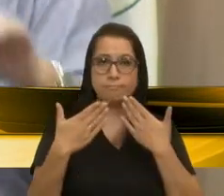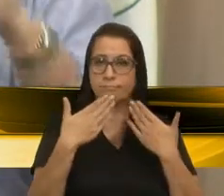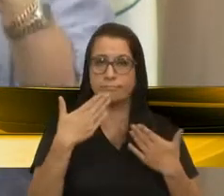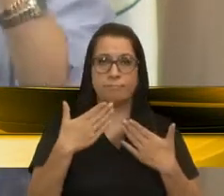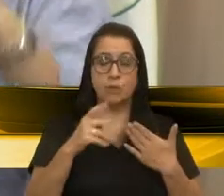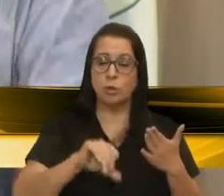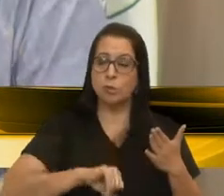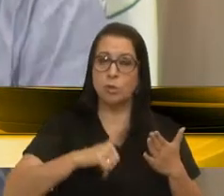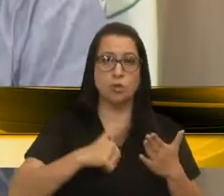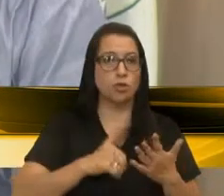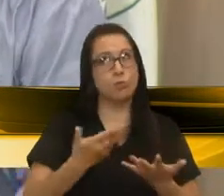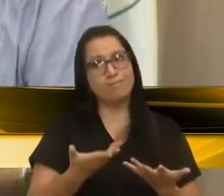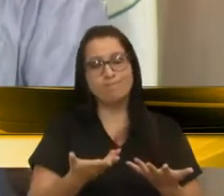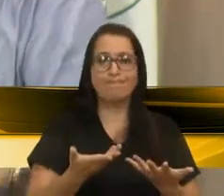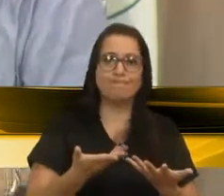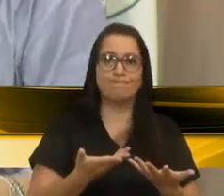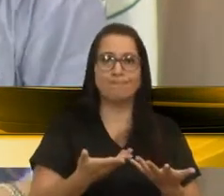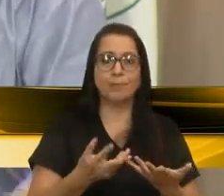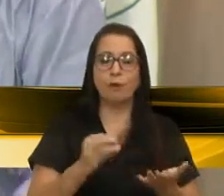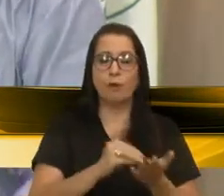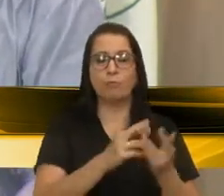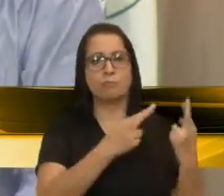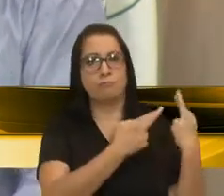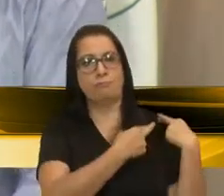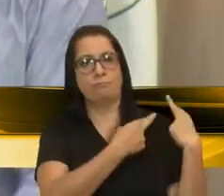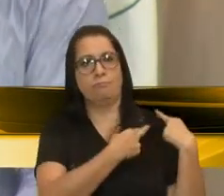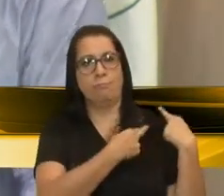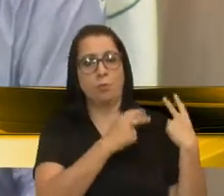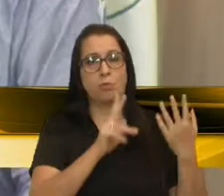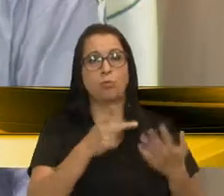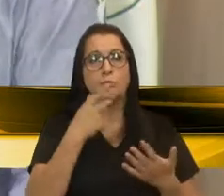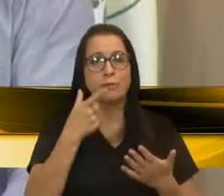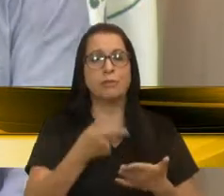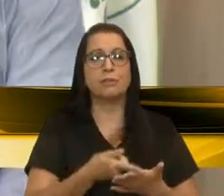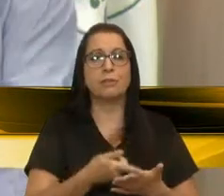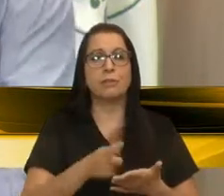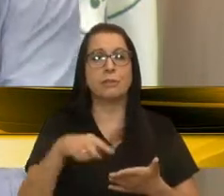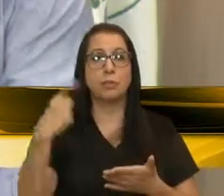uma atitude, no mínimo, irresponsável,